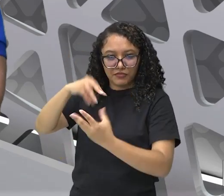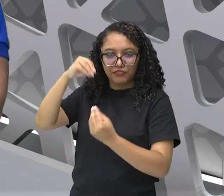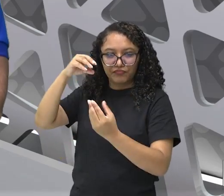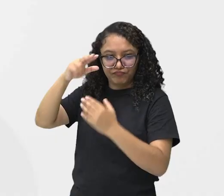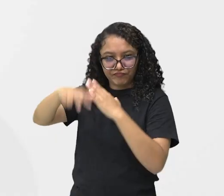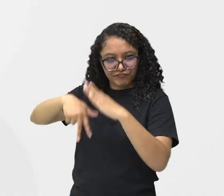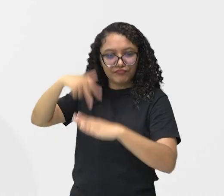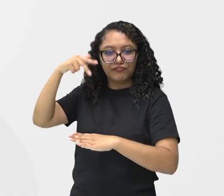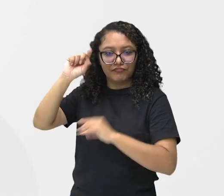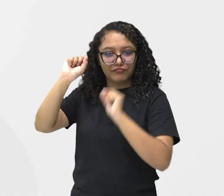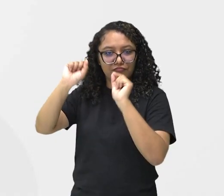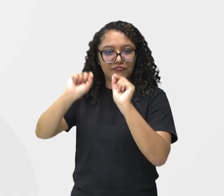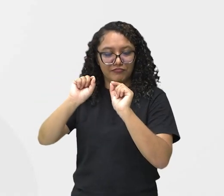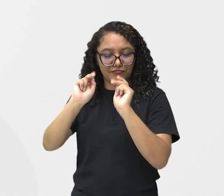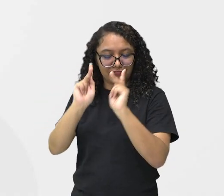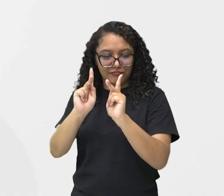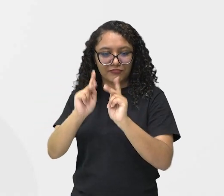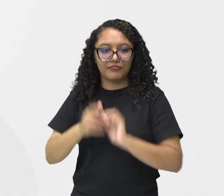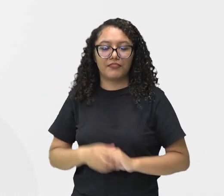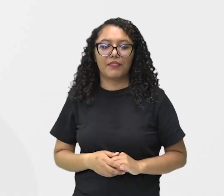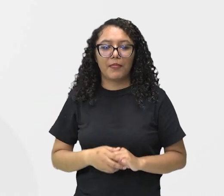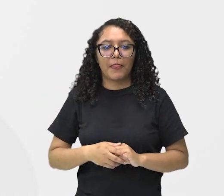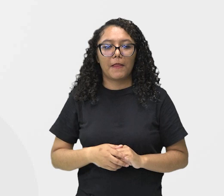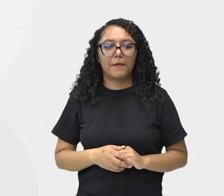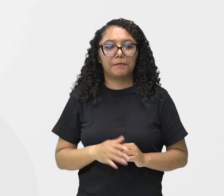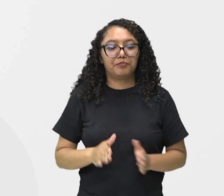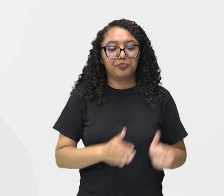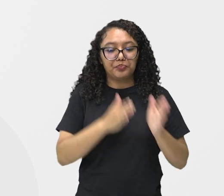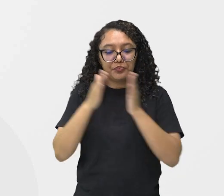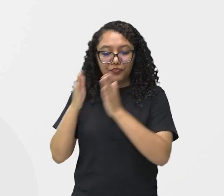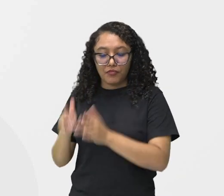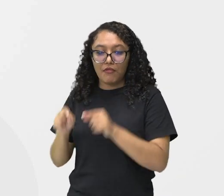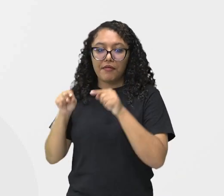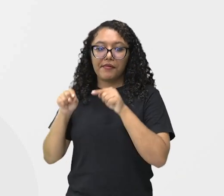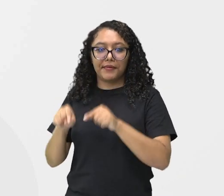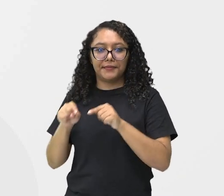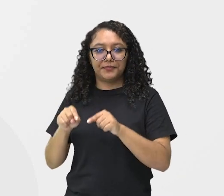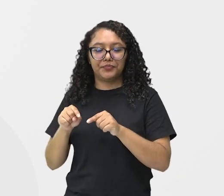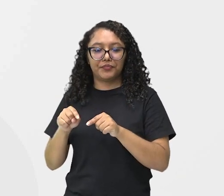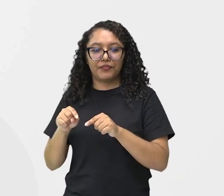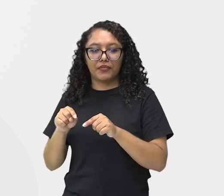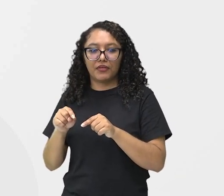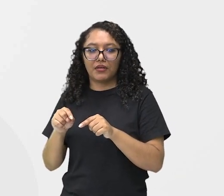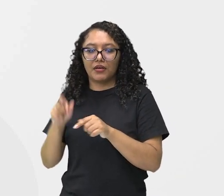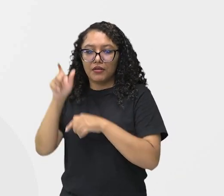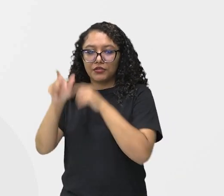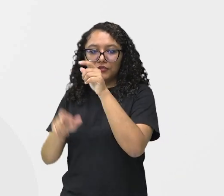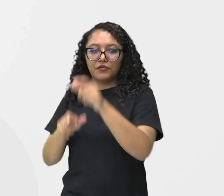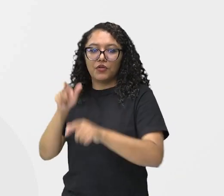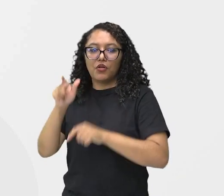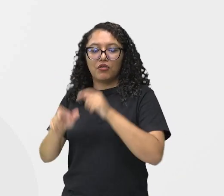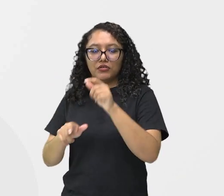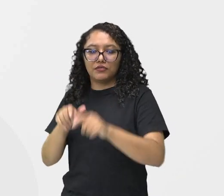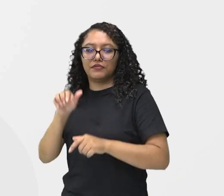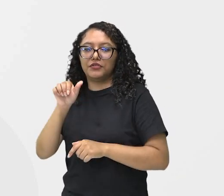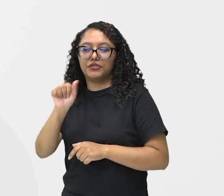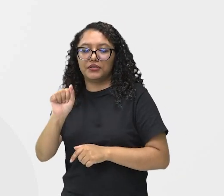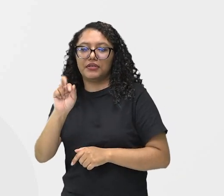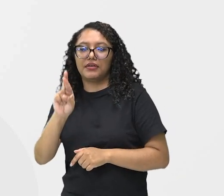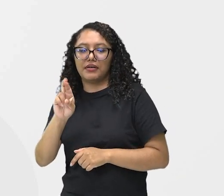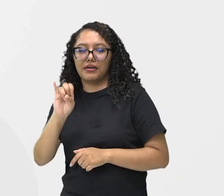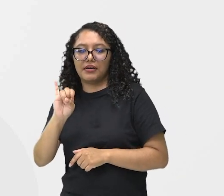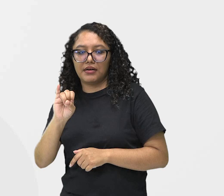ver os filósofos que seguiam Aristóteles. Aristóteles foi um dos